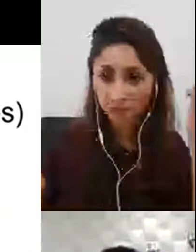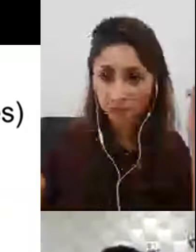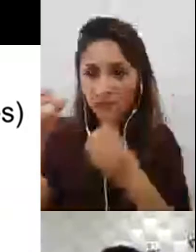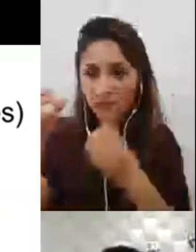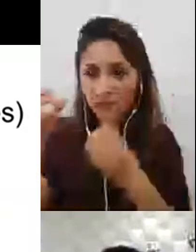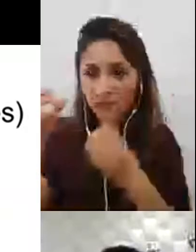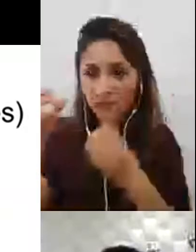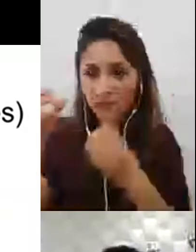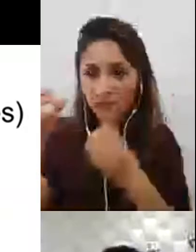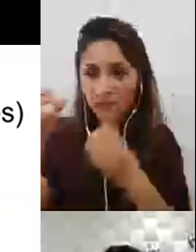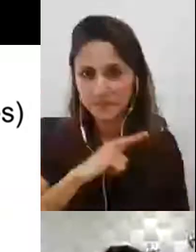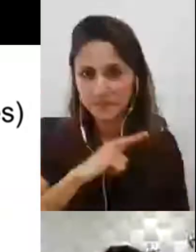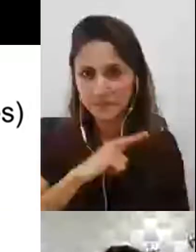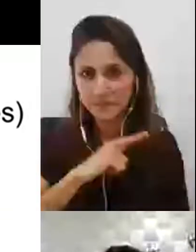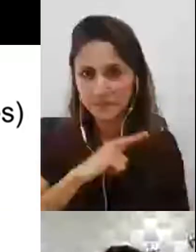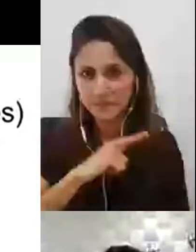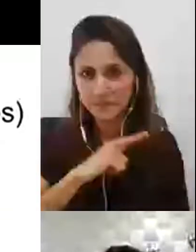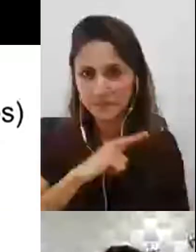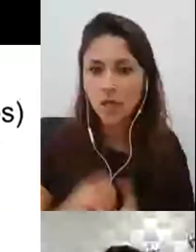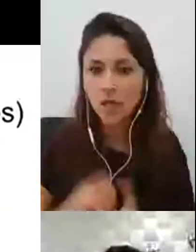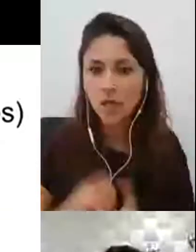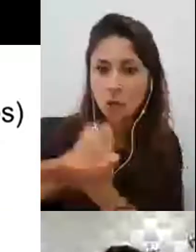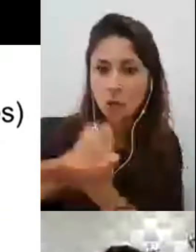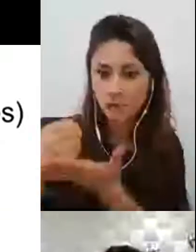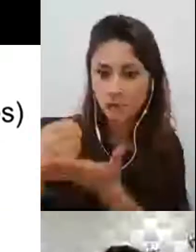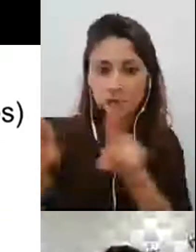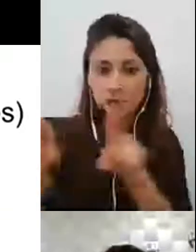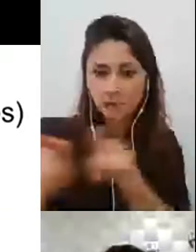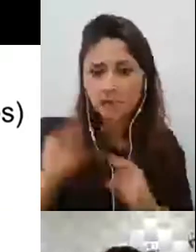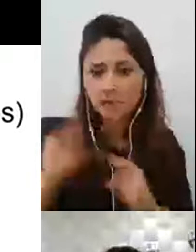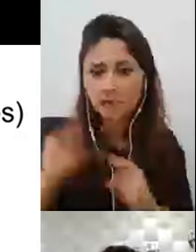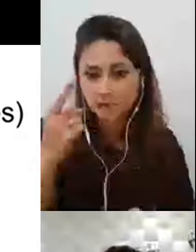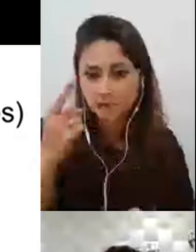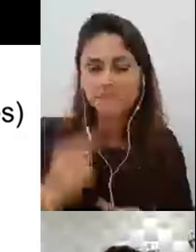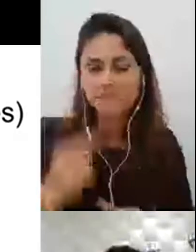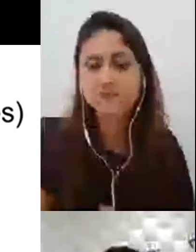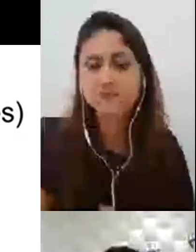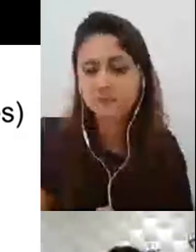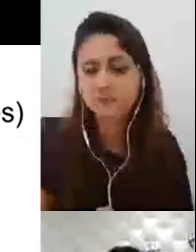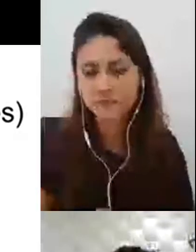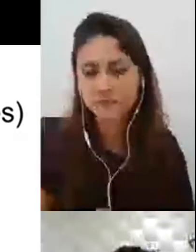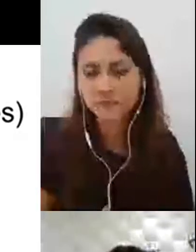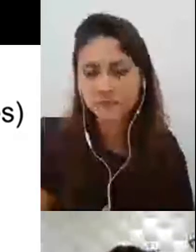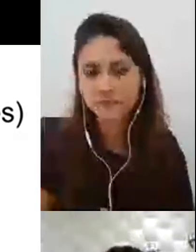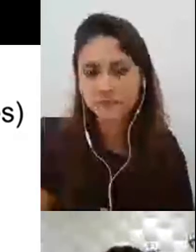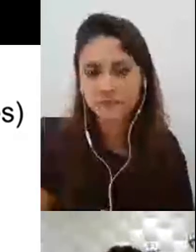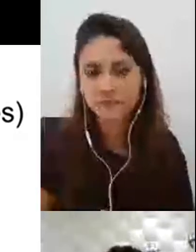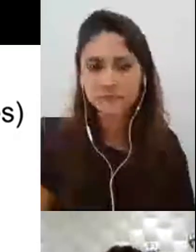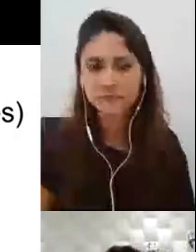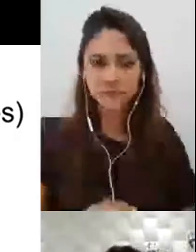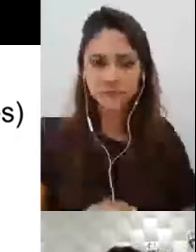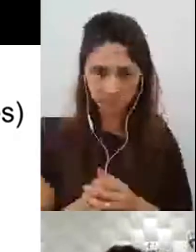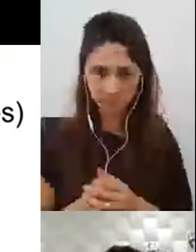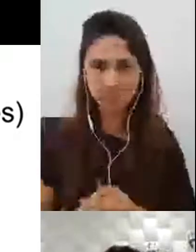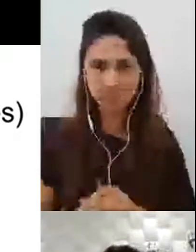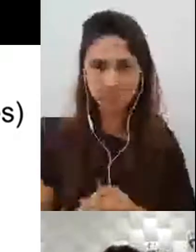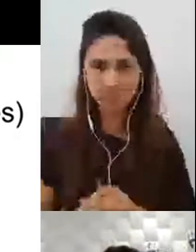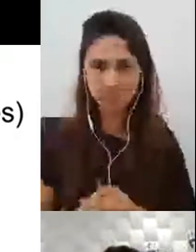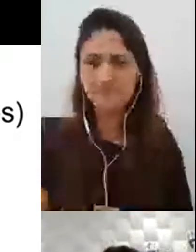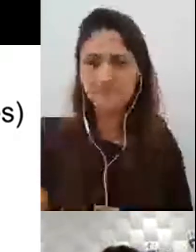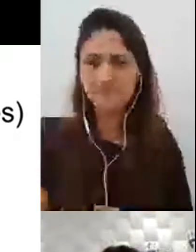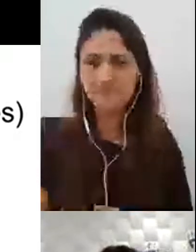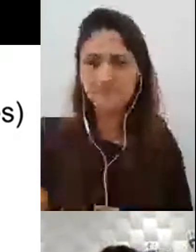vão aparecendo dados para que ele consiga atualizar. Então, por exemplo, os